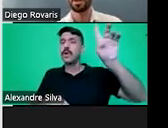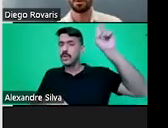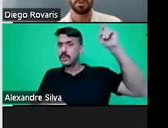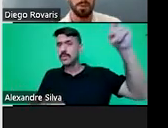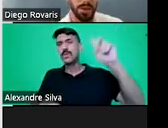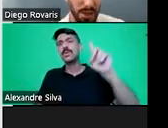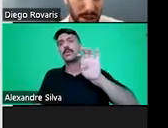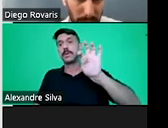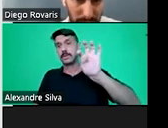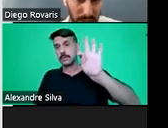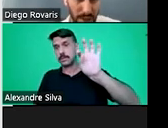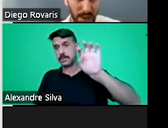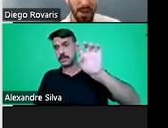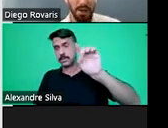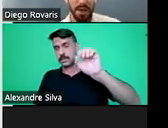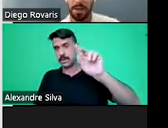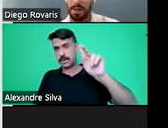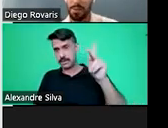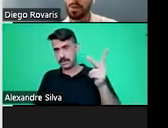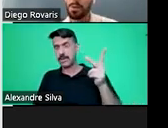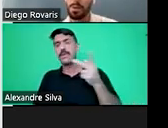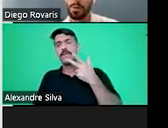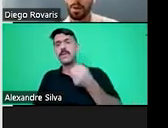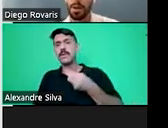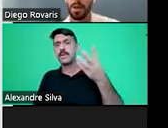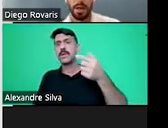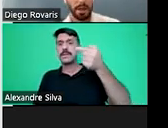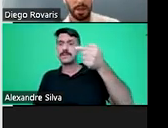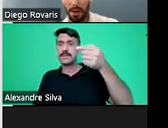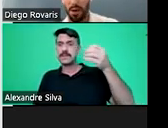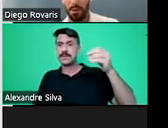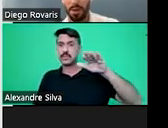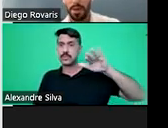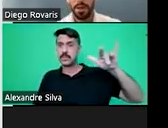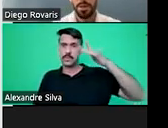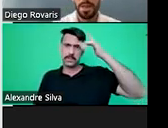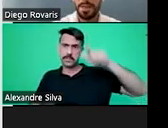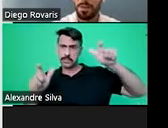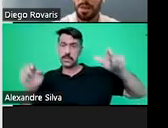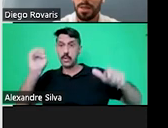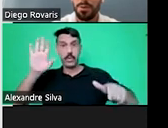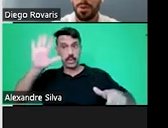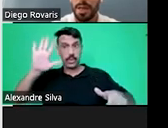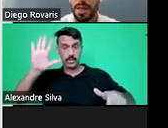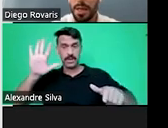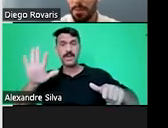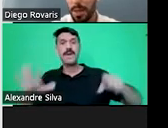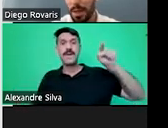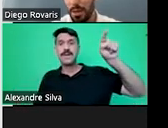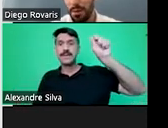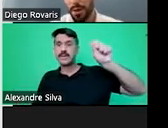rendimento educacional, uma amostra de mais de quase 700 mil indivíduos da Europa. Só que essa associação